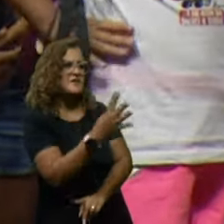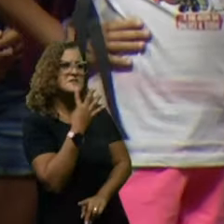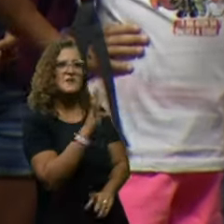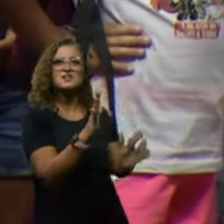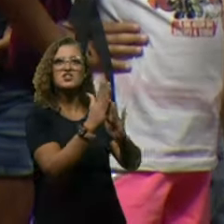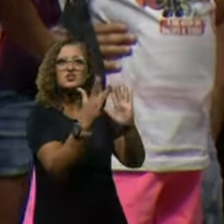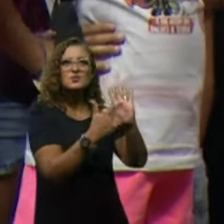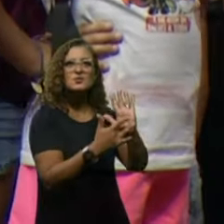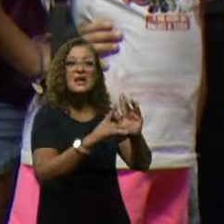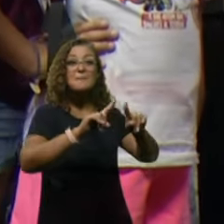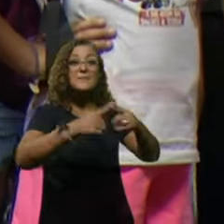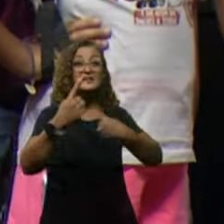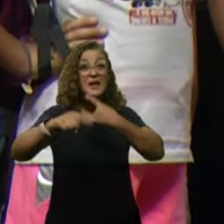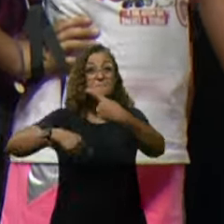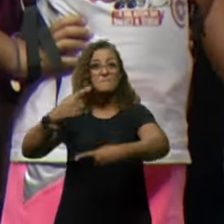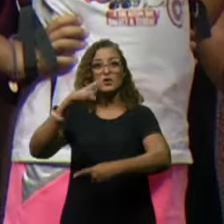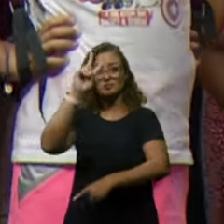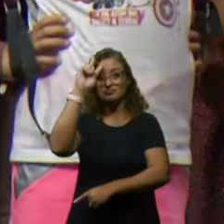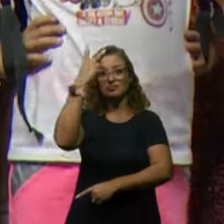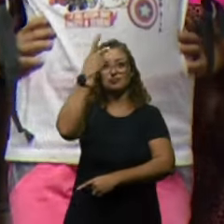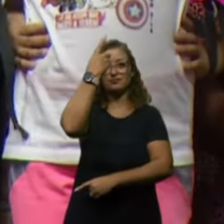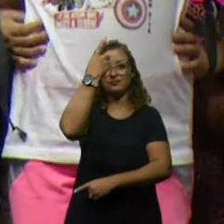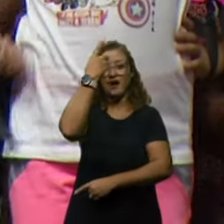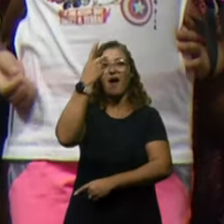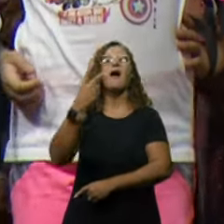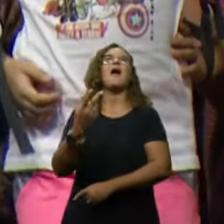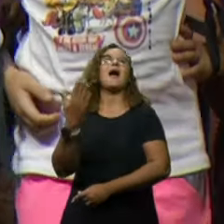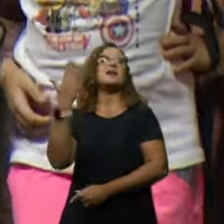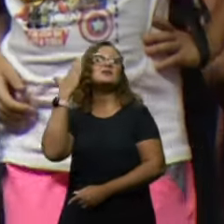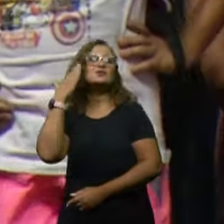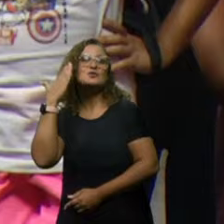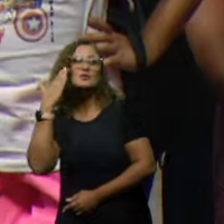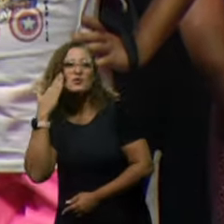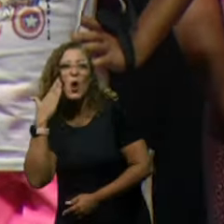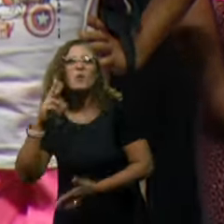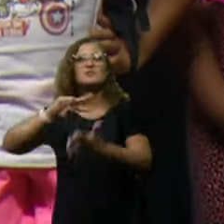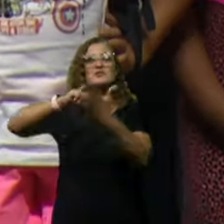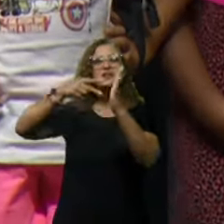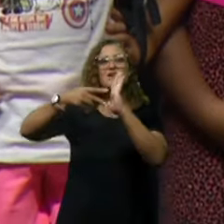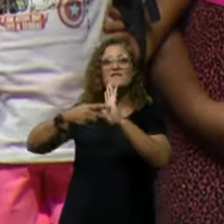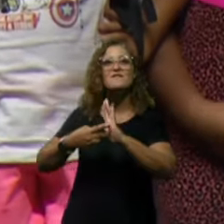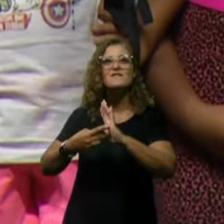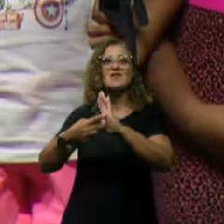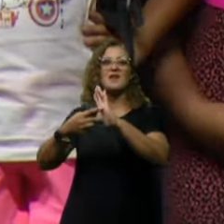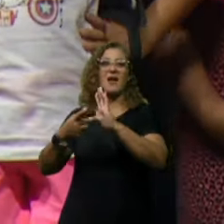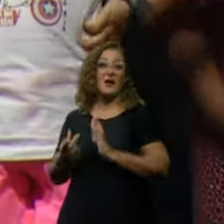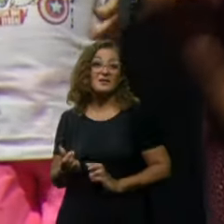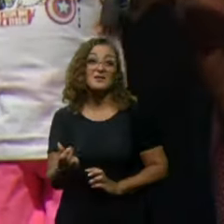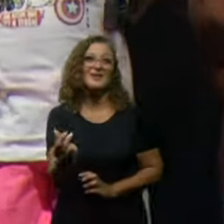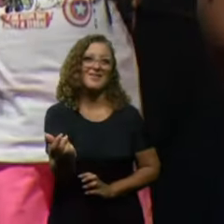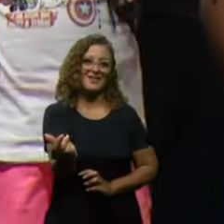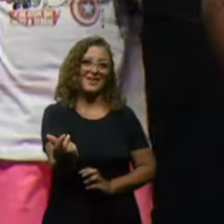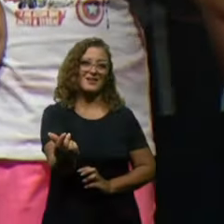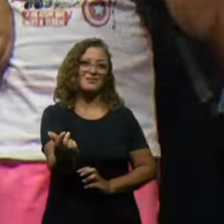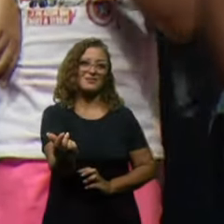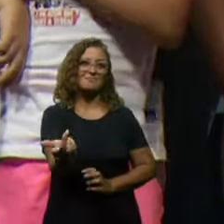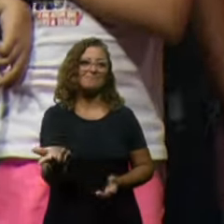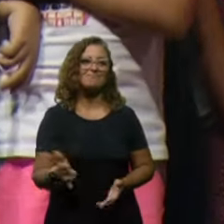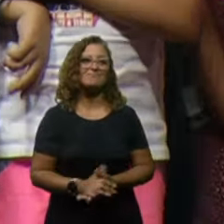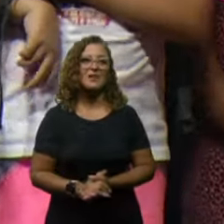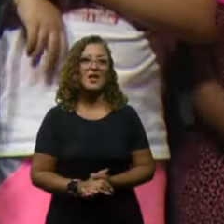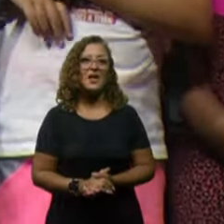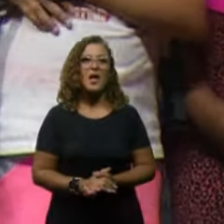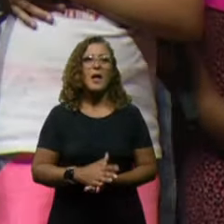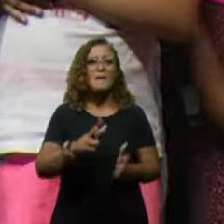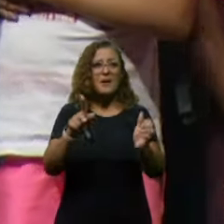só que ele até diz não faz isso pelo amor de Deus o que é bom reticruz não igual meu senhor não seu covarde